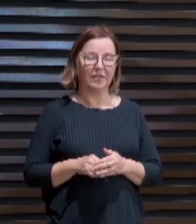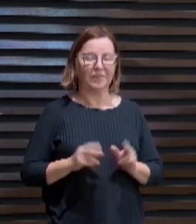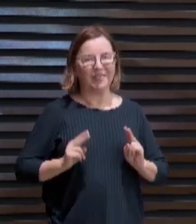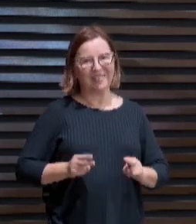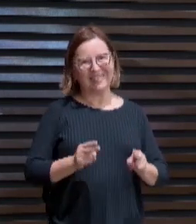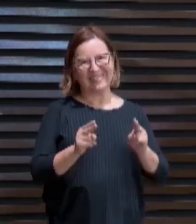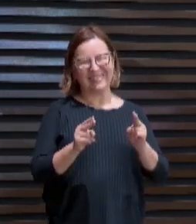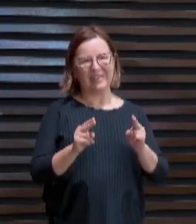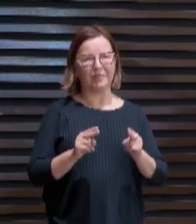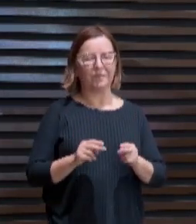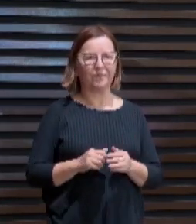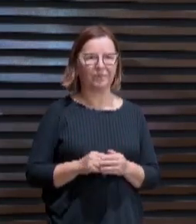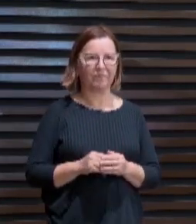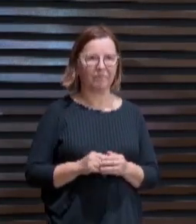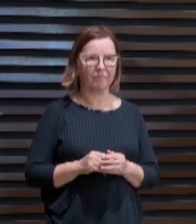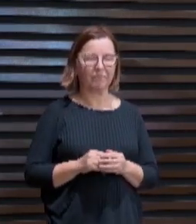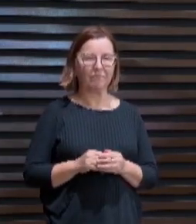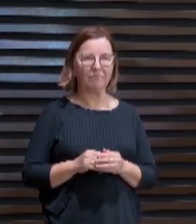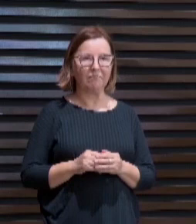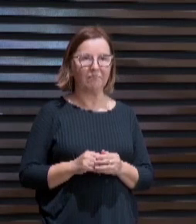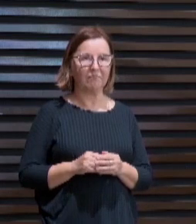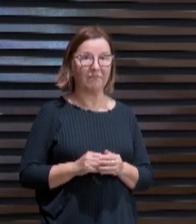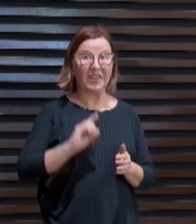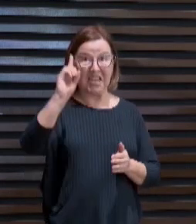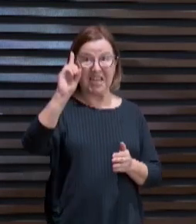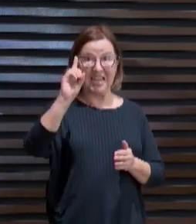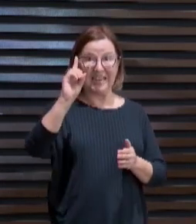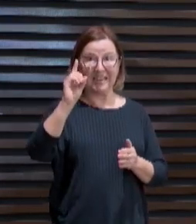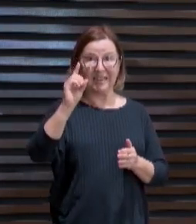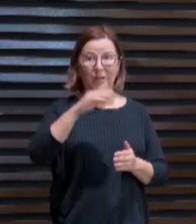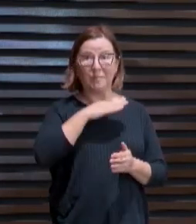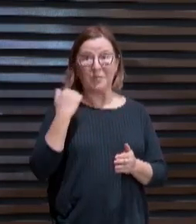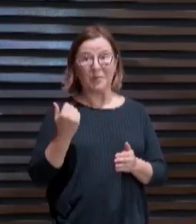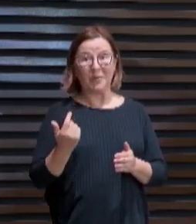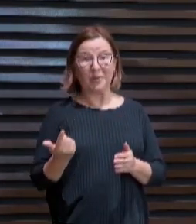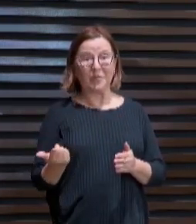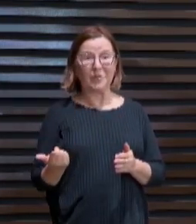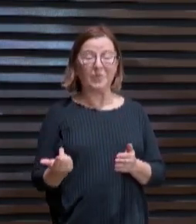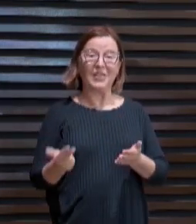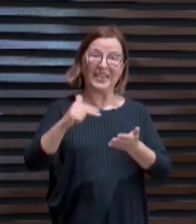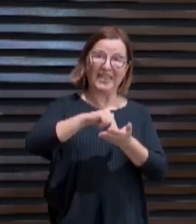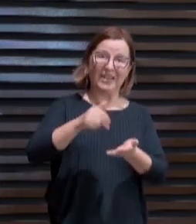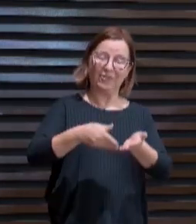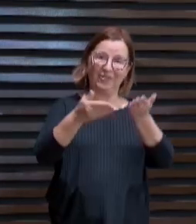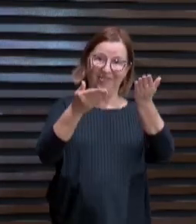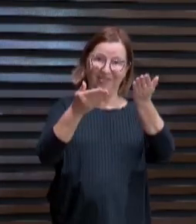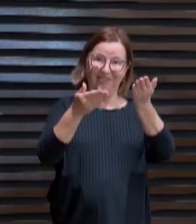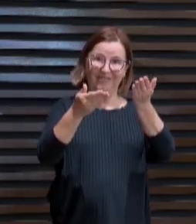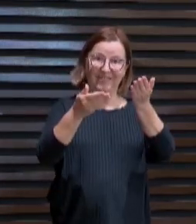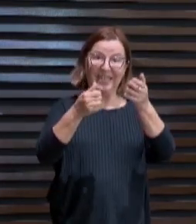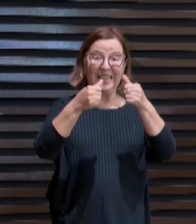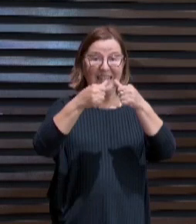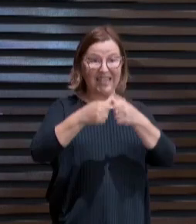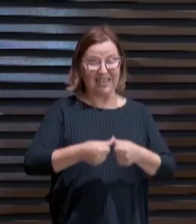Continuando, que esteve morto e tornou a viver. Essa expressão faz referência a algo que